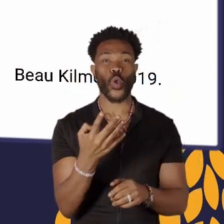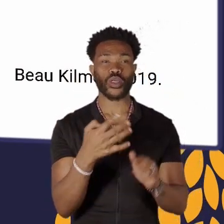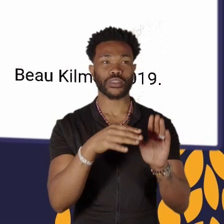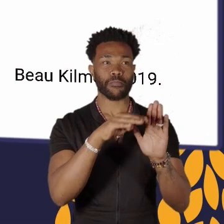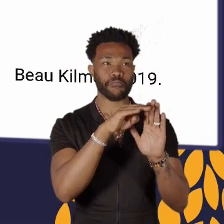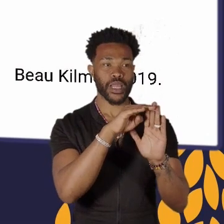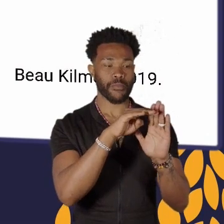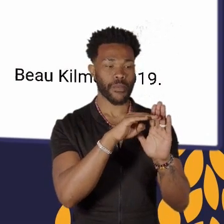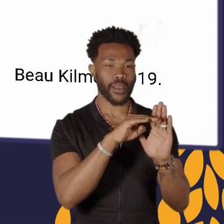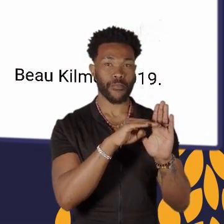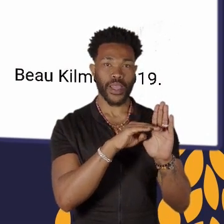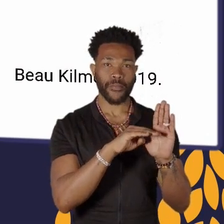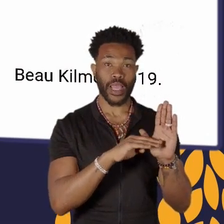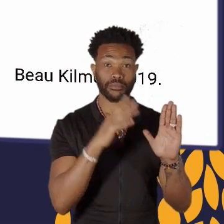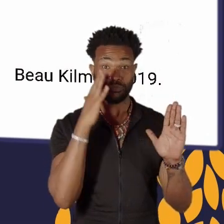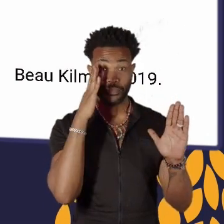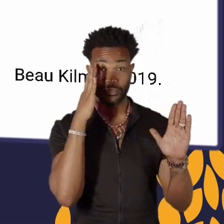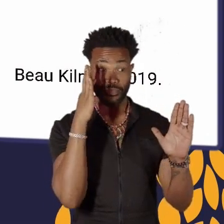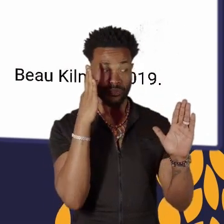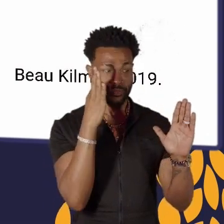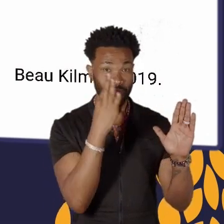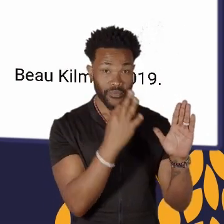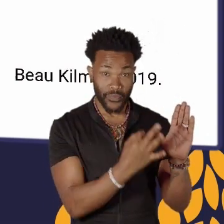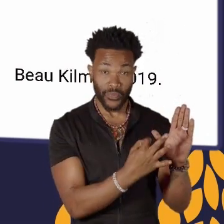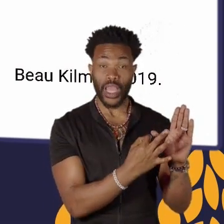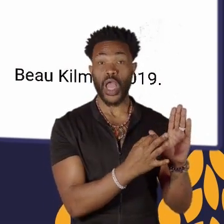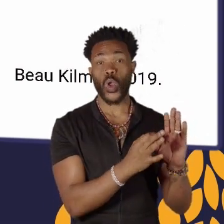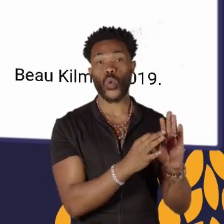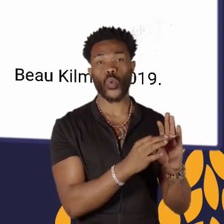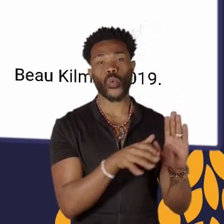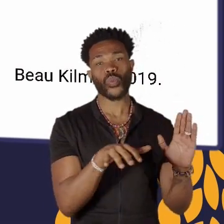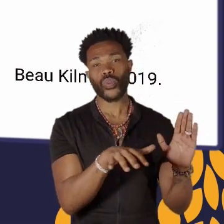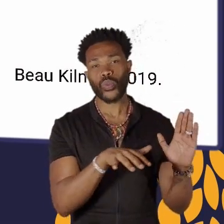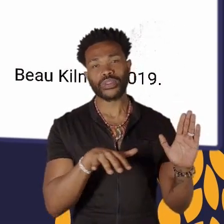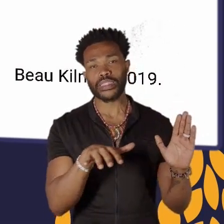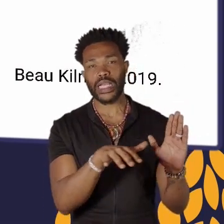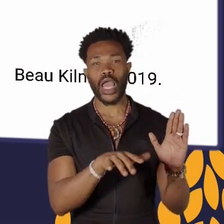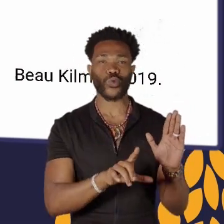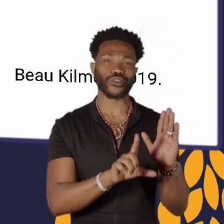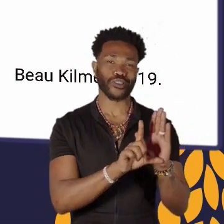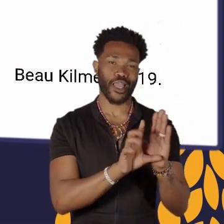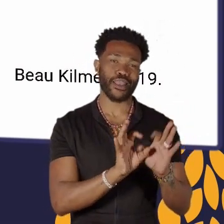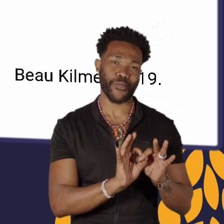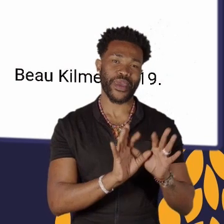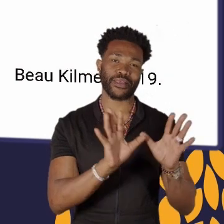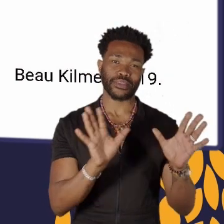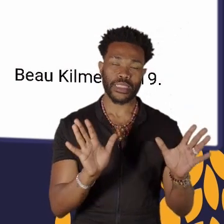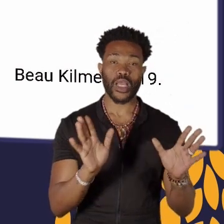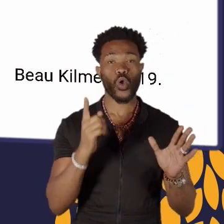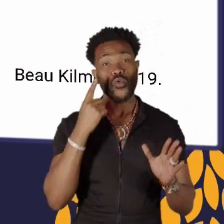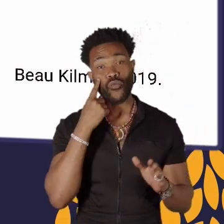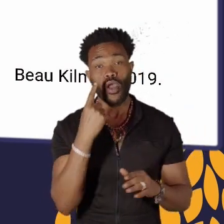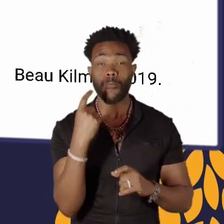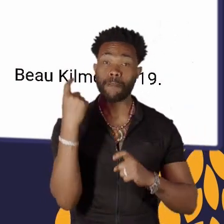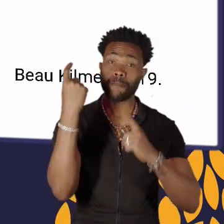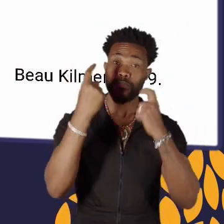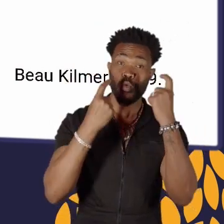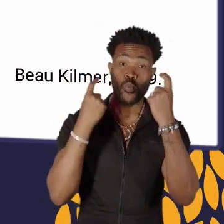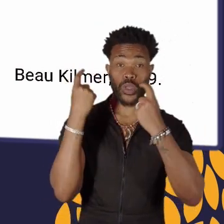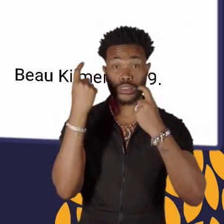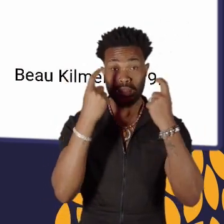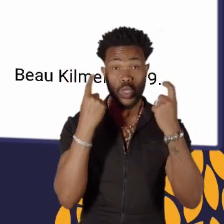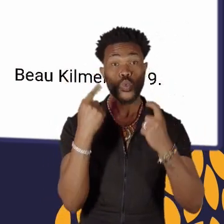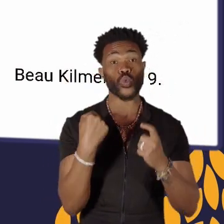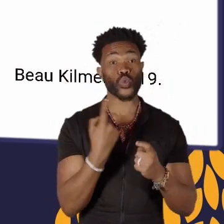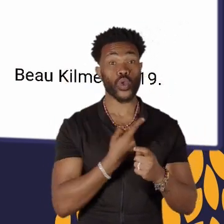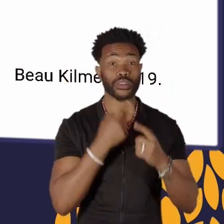tem que observar na legalização, enfim, num cenário de legalização, as preocupações às quais a gente deve botar